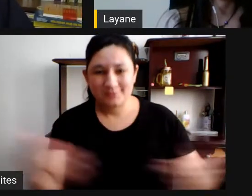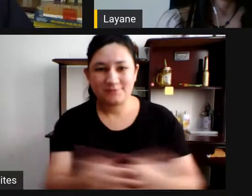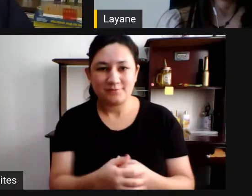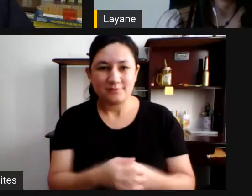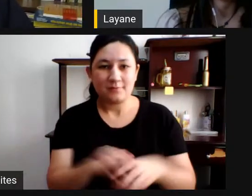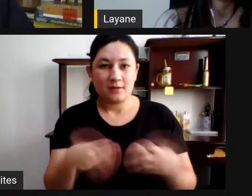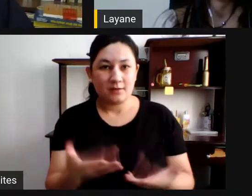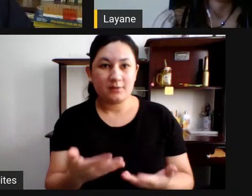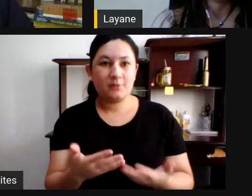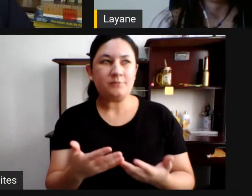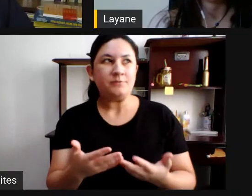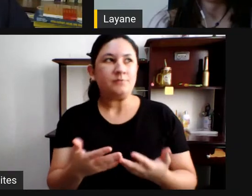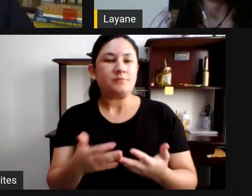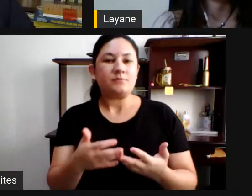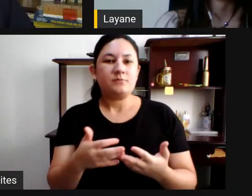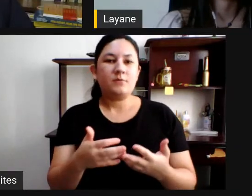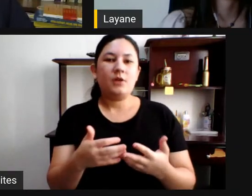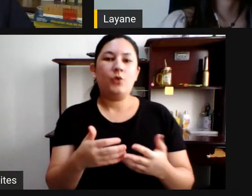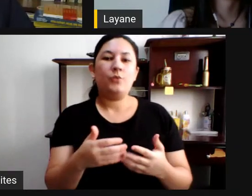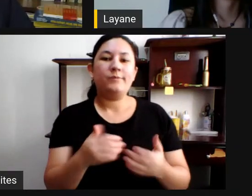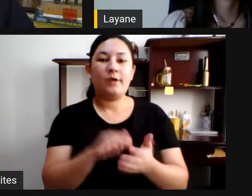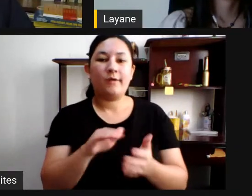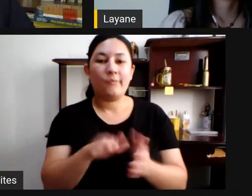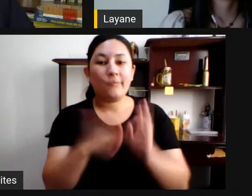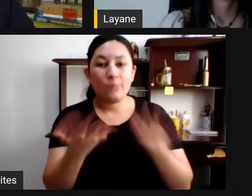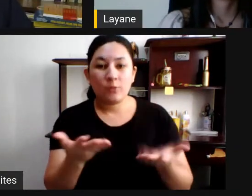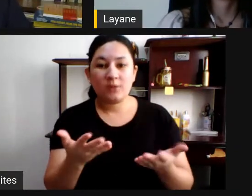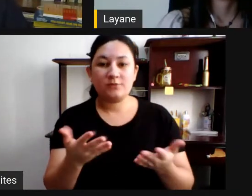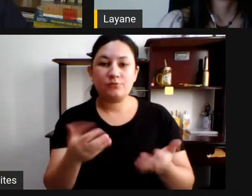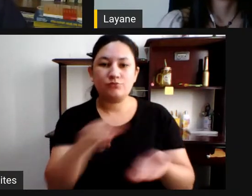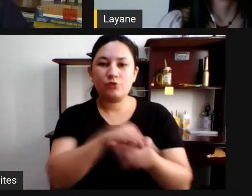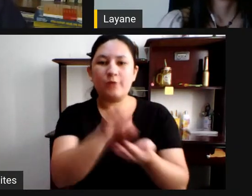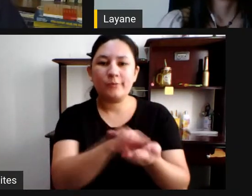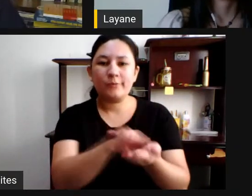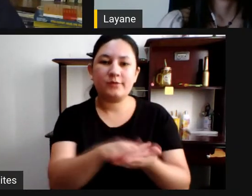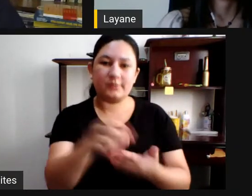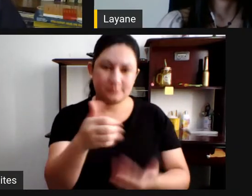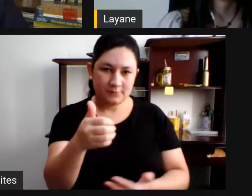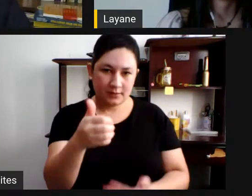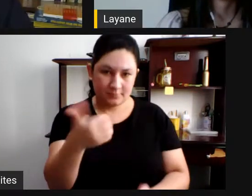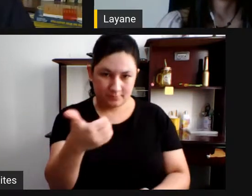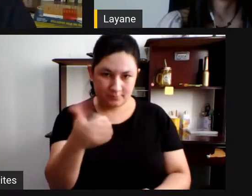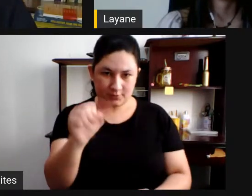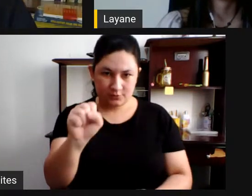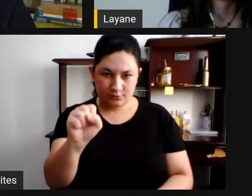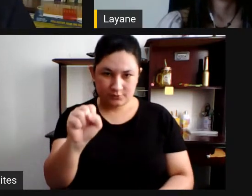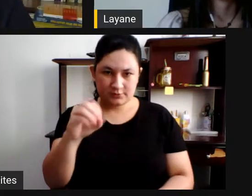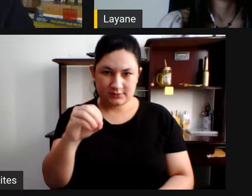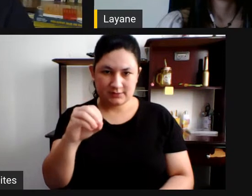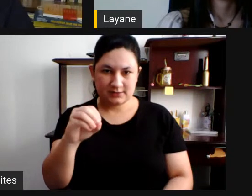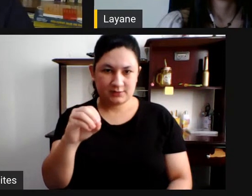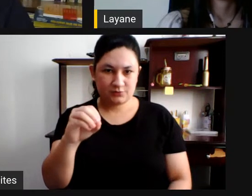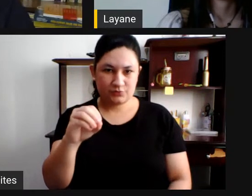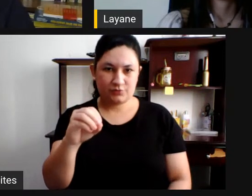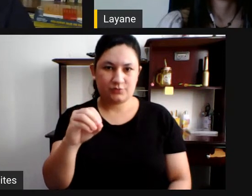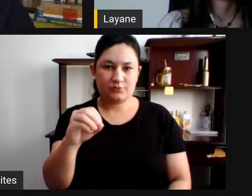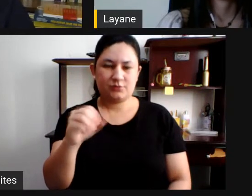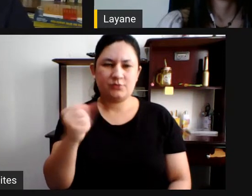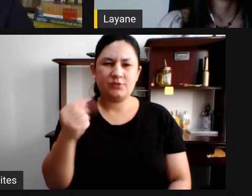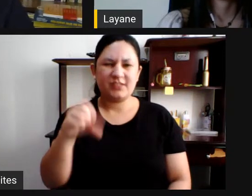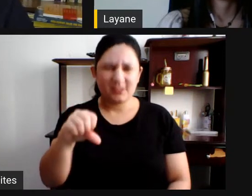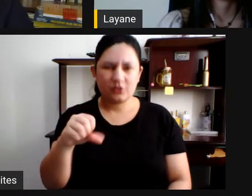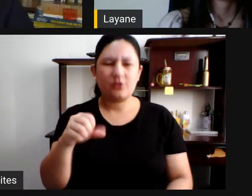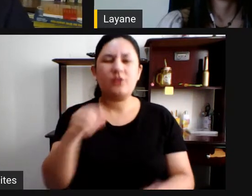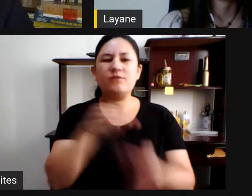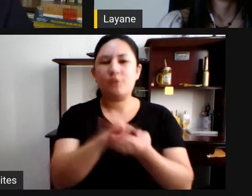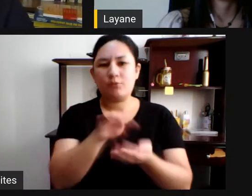quando ele publica o Memoir a partir daí ele publica alguns raros artigos e